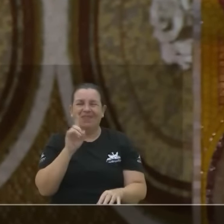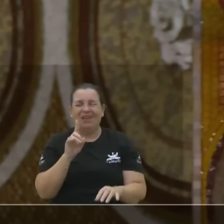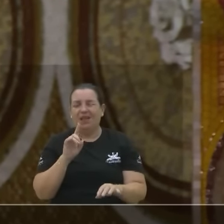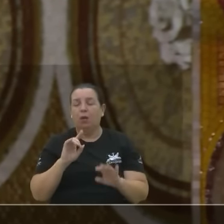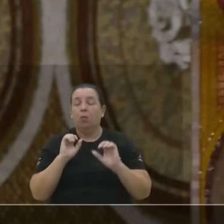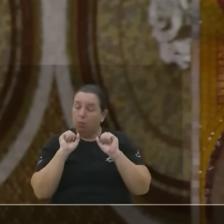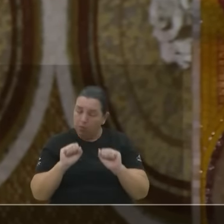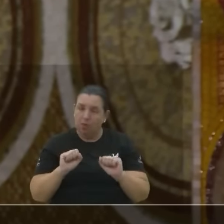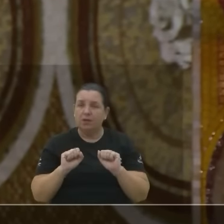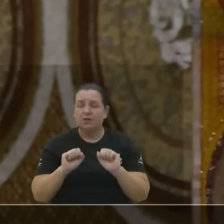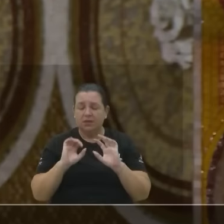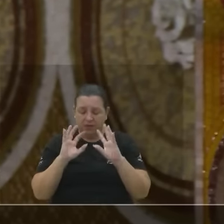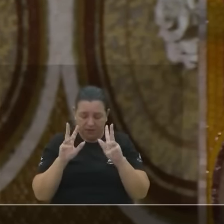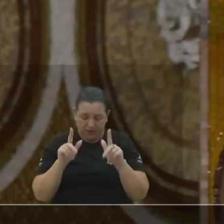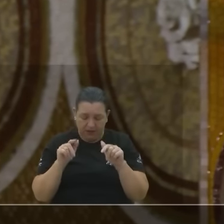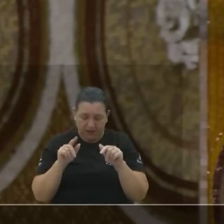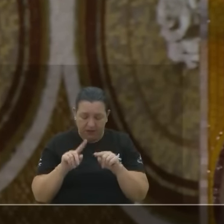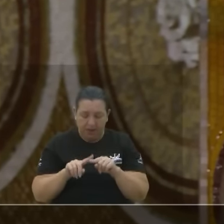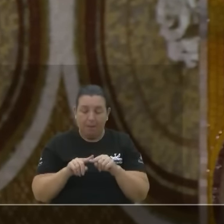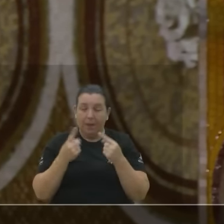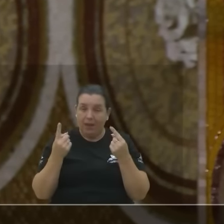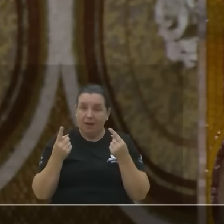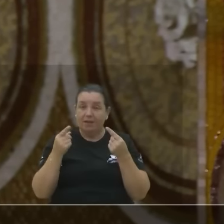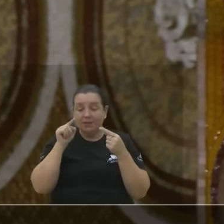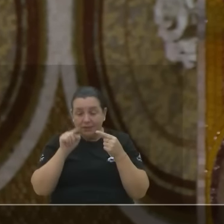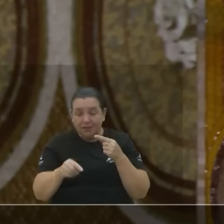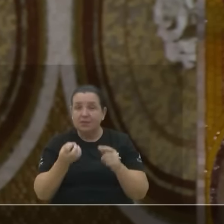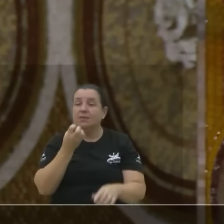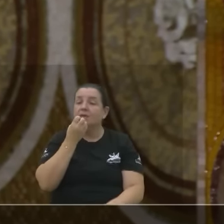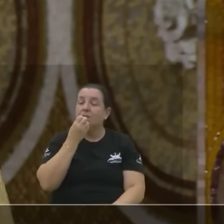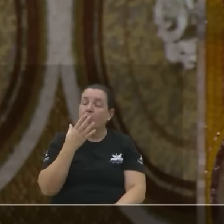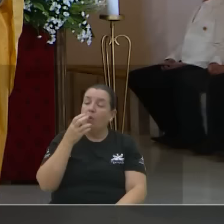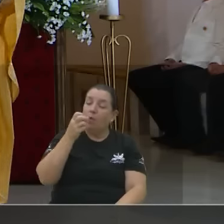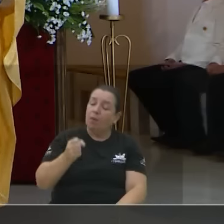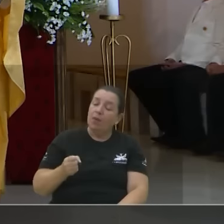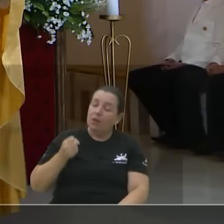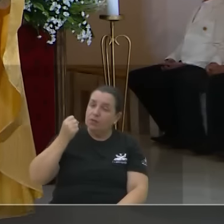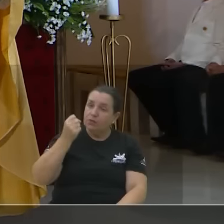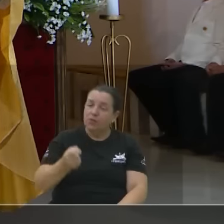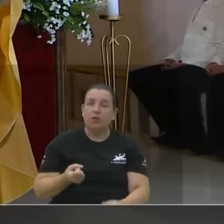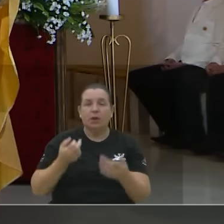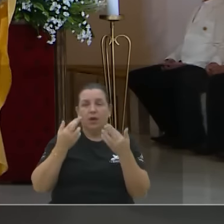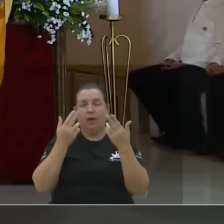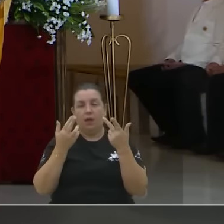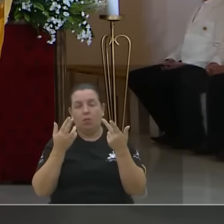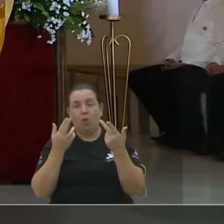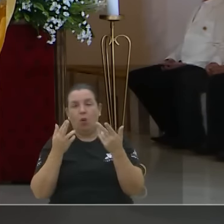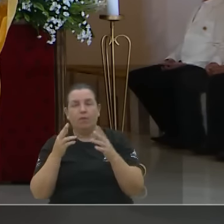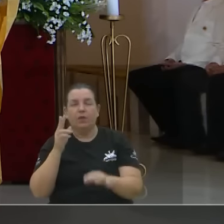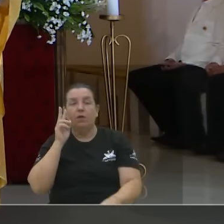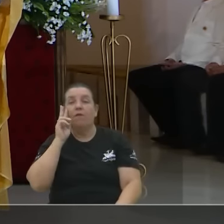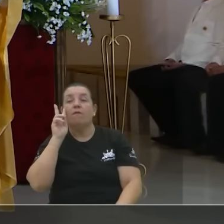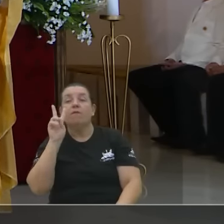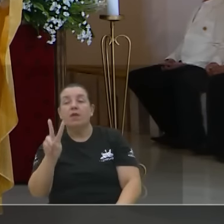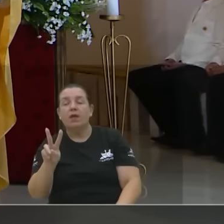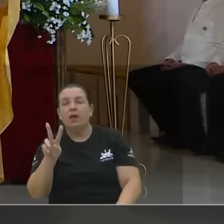isto, mas este bom pastor é como veraz